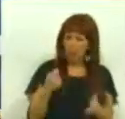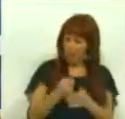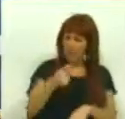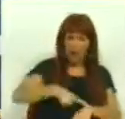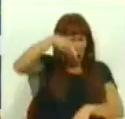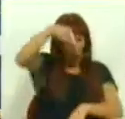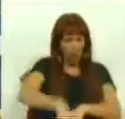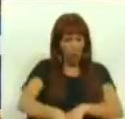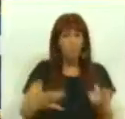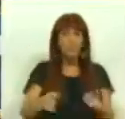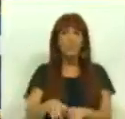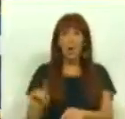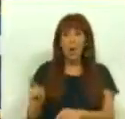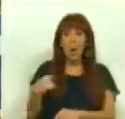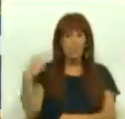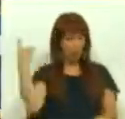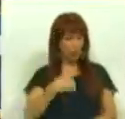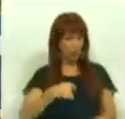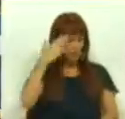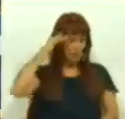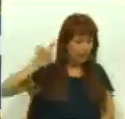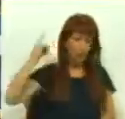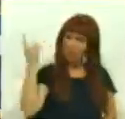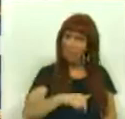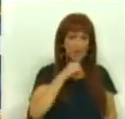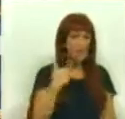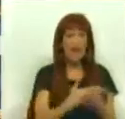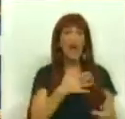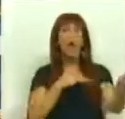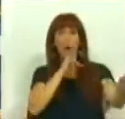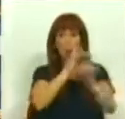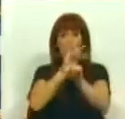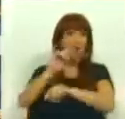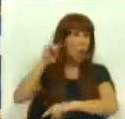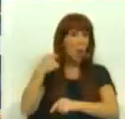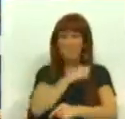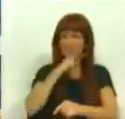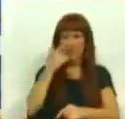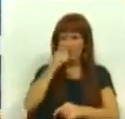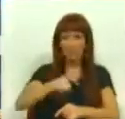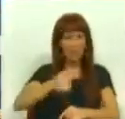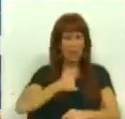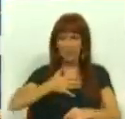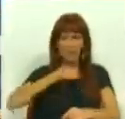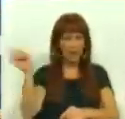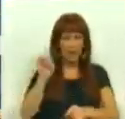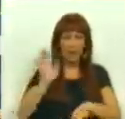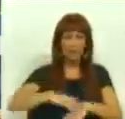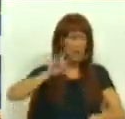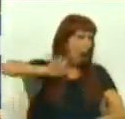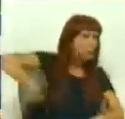pagar a tempo e horas e só tem autoridade moral para impor sacrifícios se não sacrificar os cidadãos e as empresas